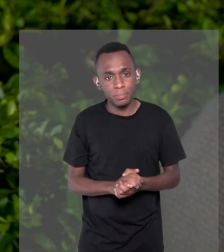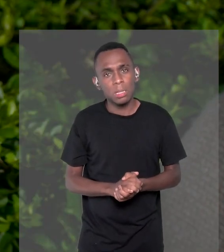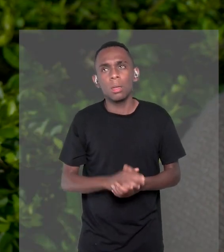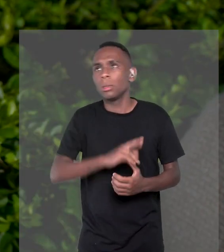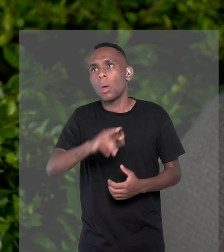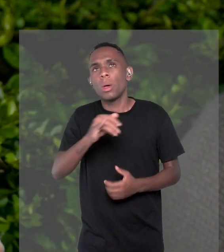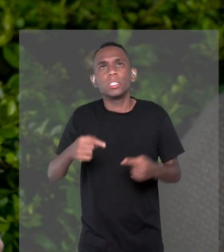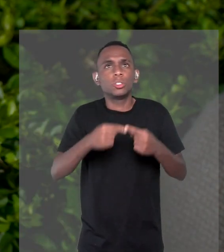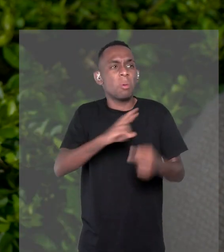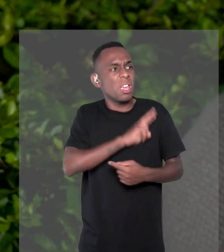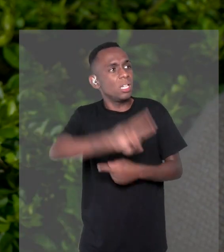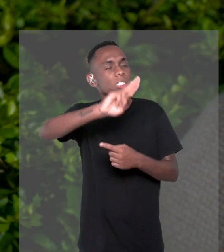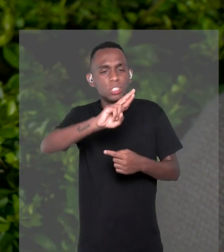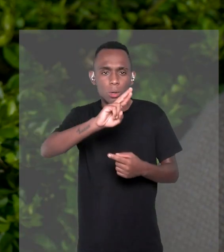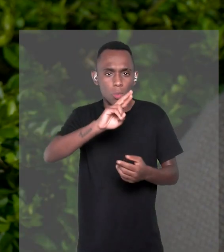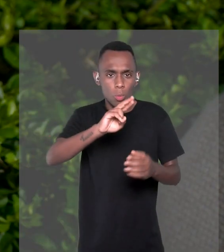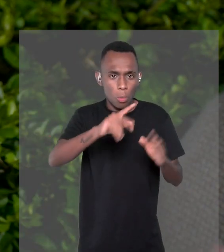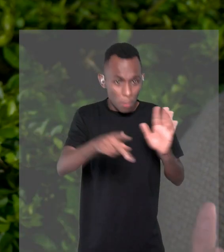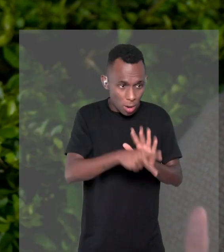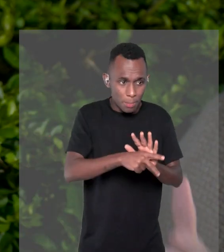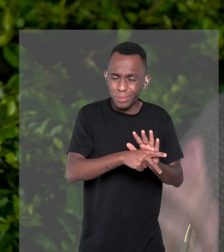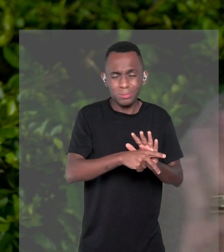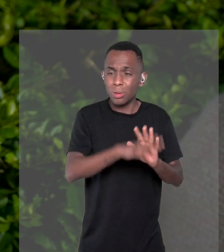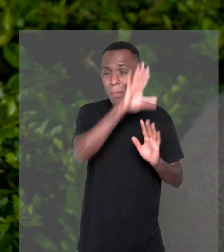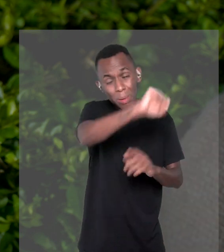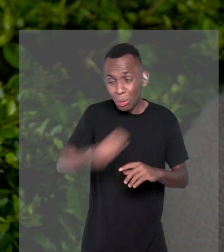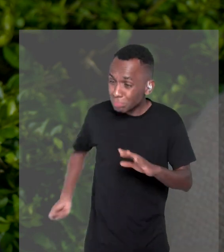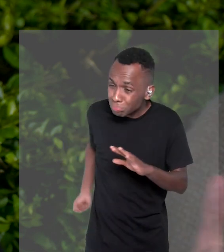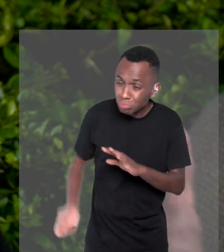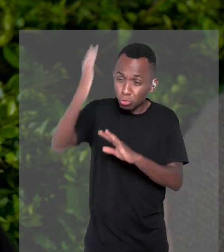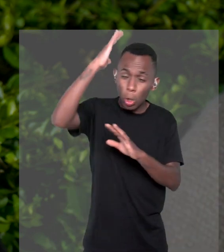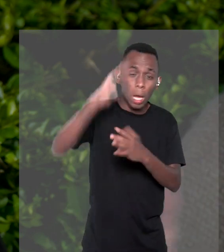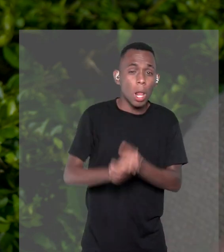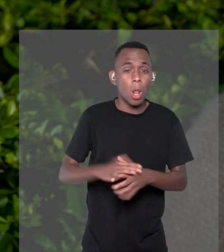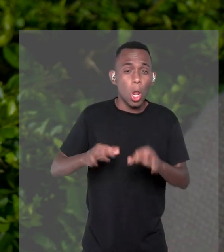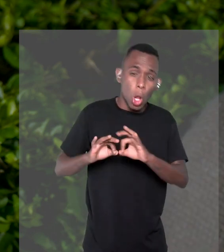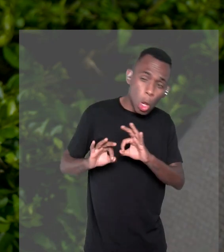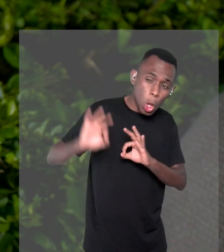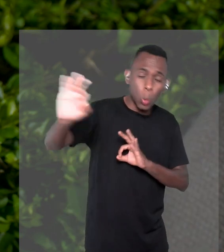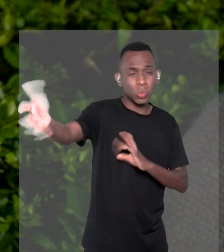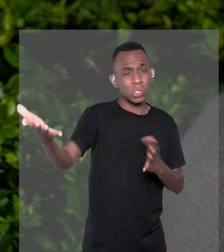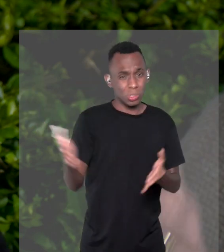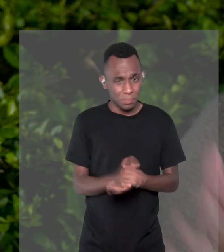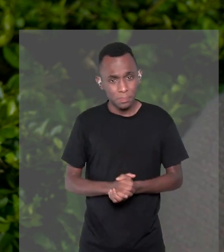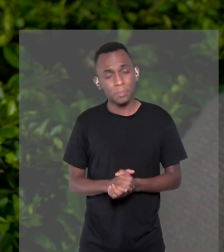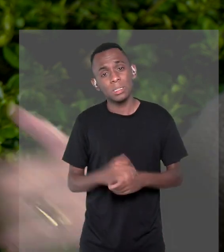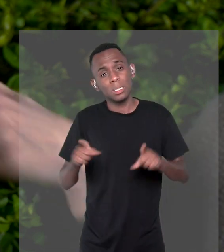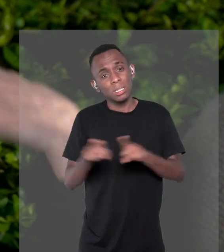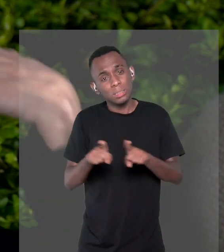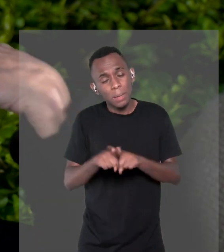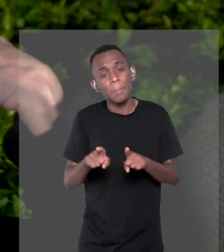o Oscar Niemeyer colocou como também símbolo e não de uma ou outra religião, e